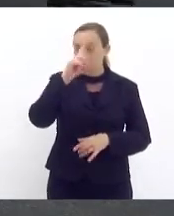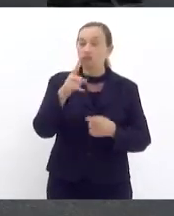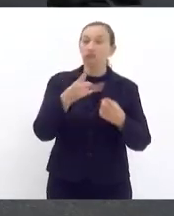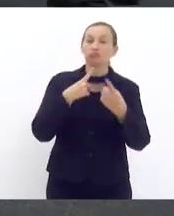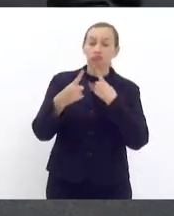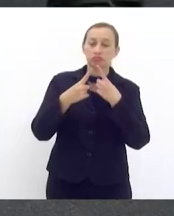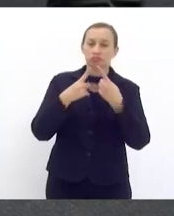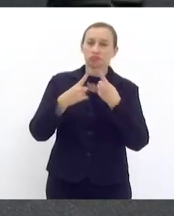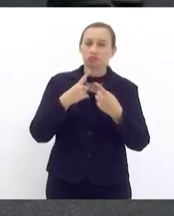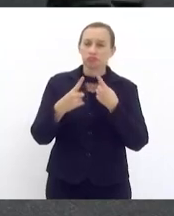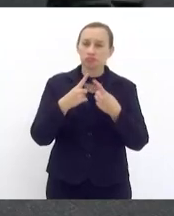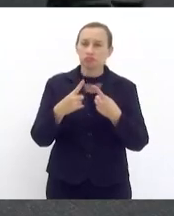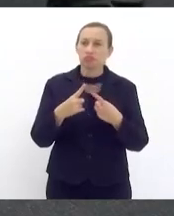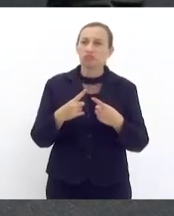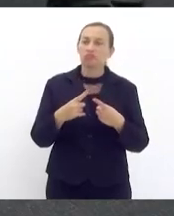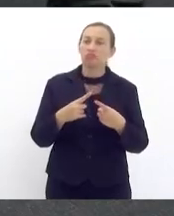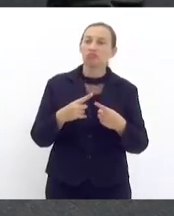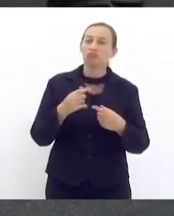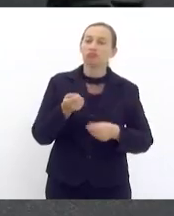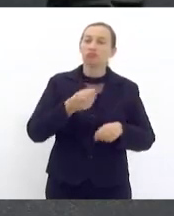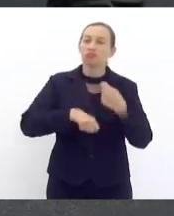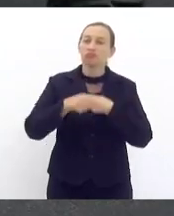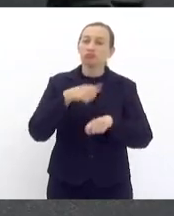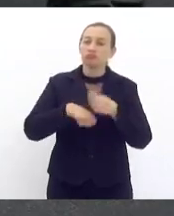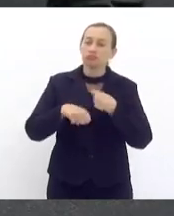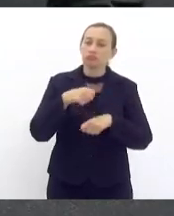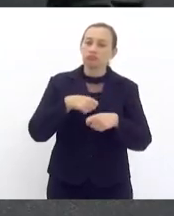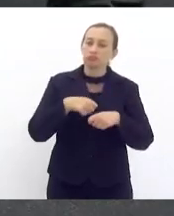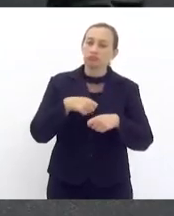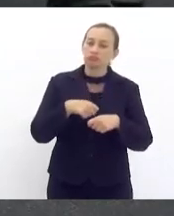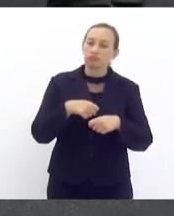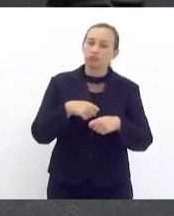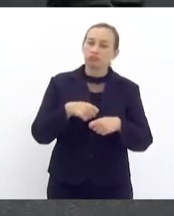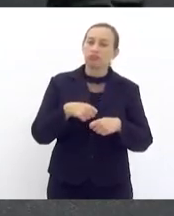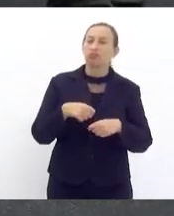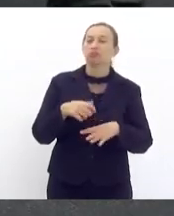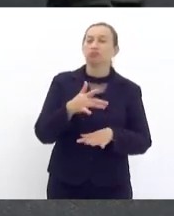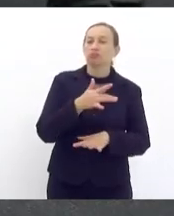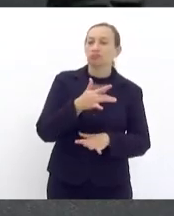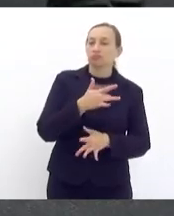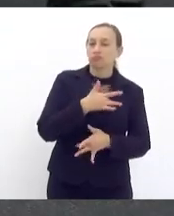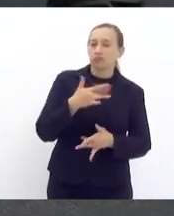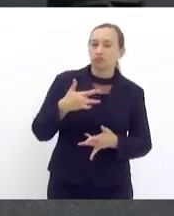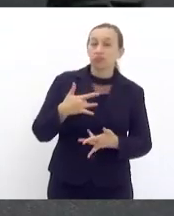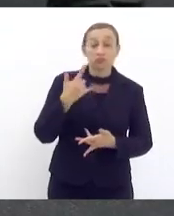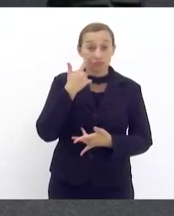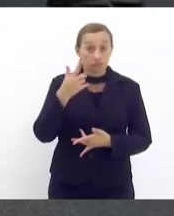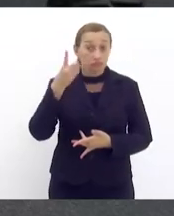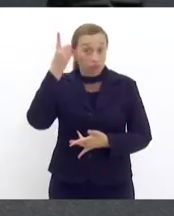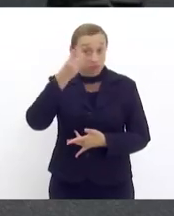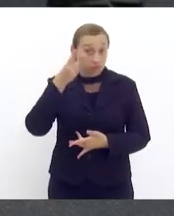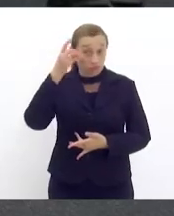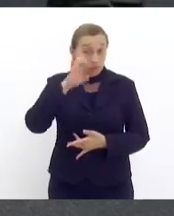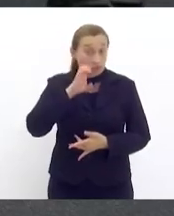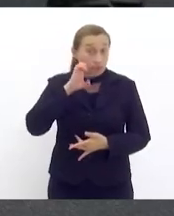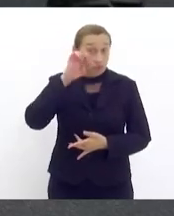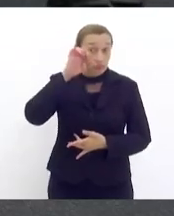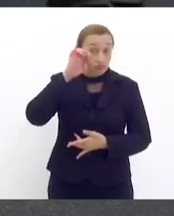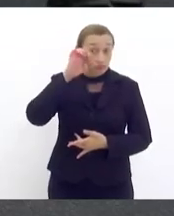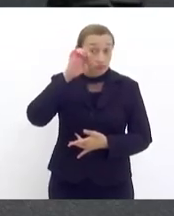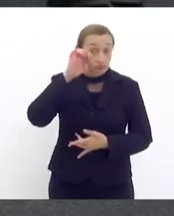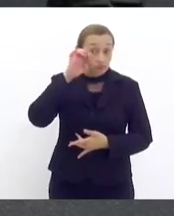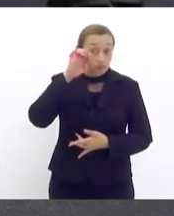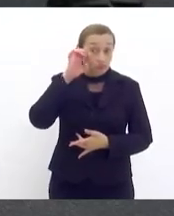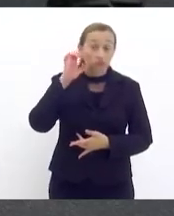discussão sobre o complexo econômico industrial da saúde é vejo aqui a deputada élika takmoto e